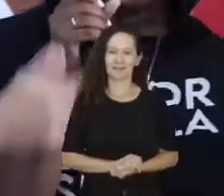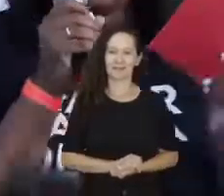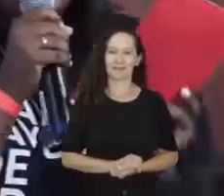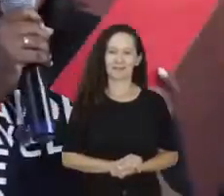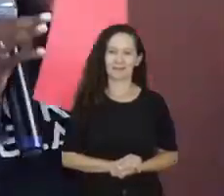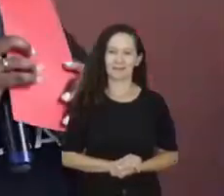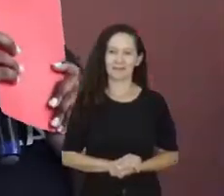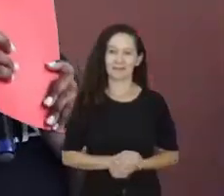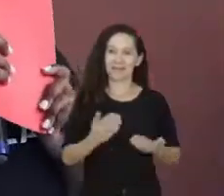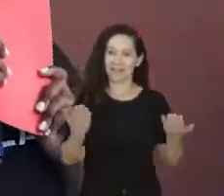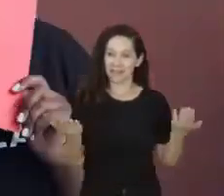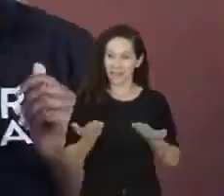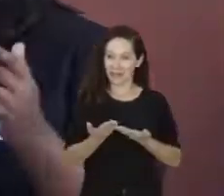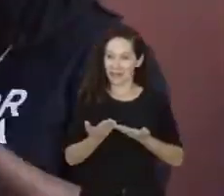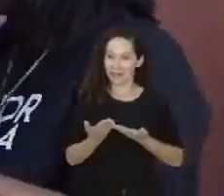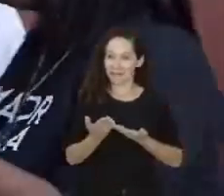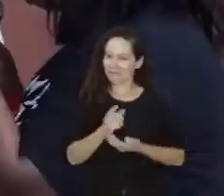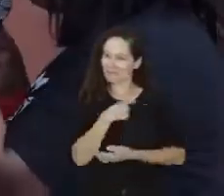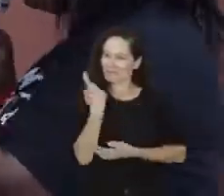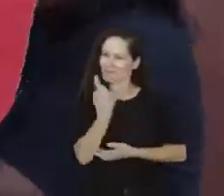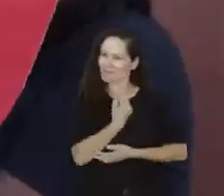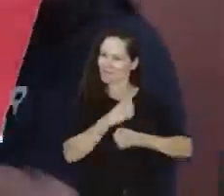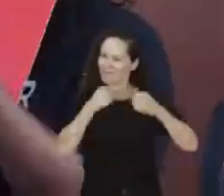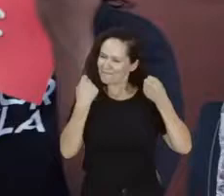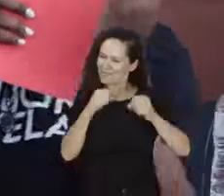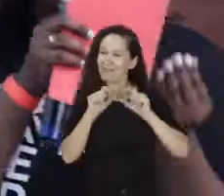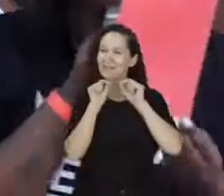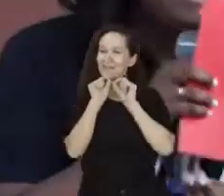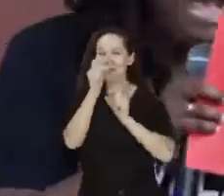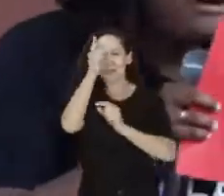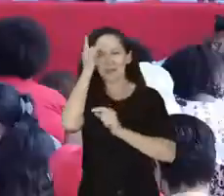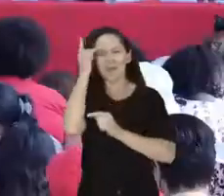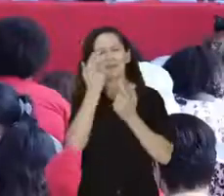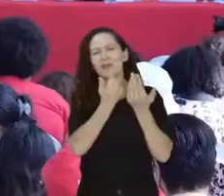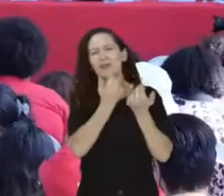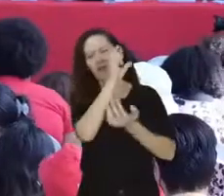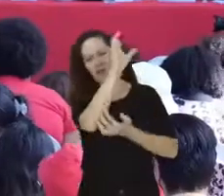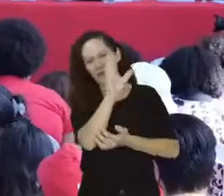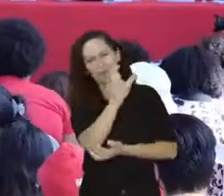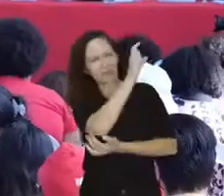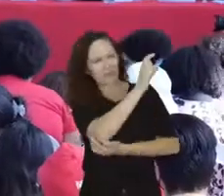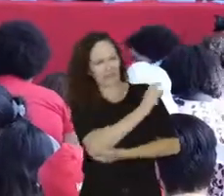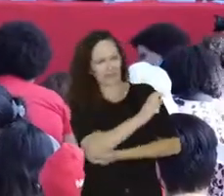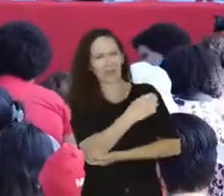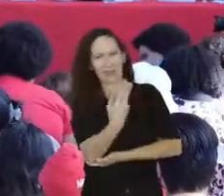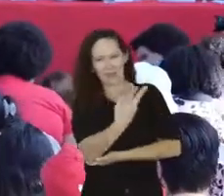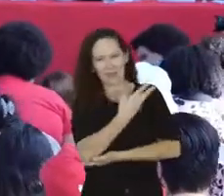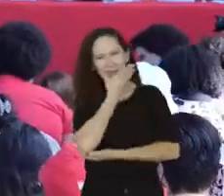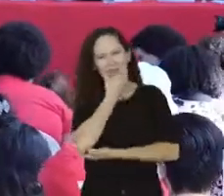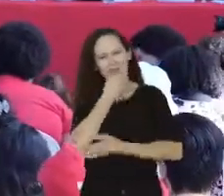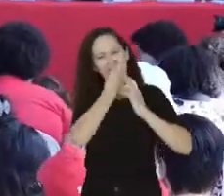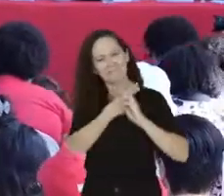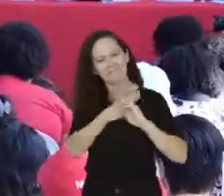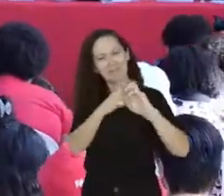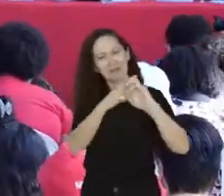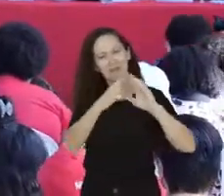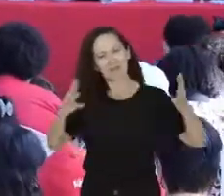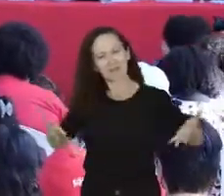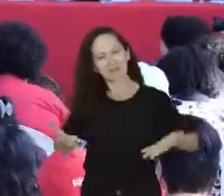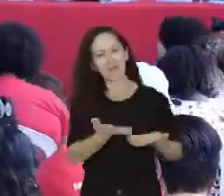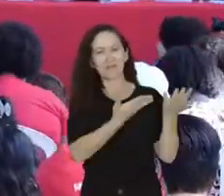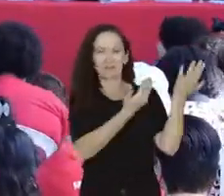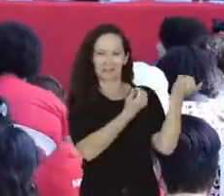Gente, é isso que a gente precisa, de pessoas como a Aloísio e como o Reginaldo, que leva esperança para a juventude, que explica